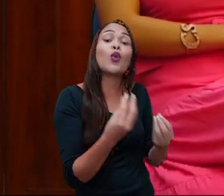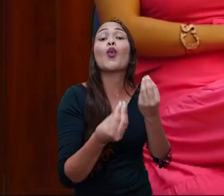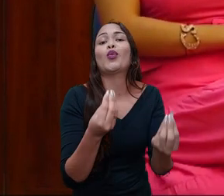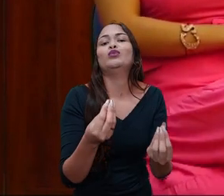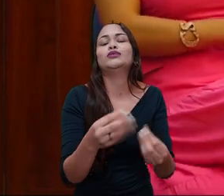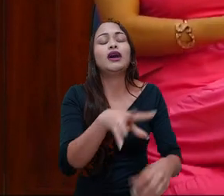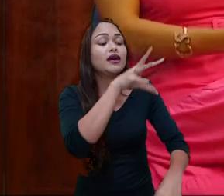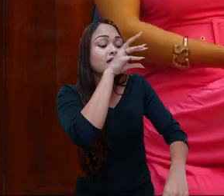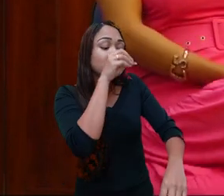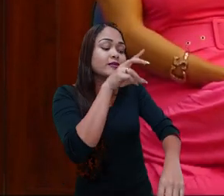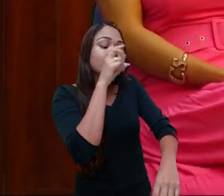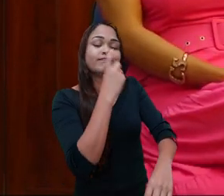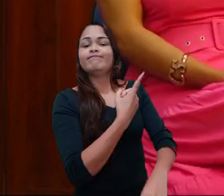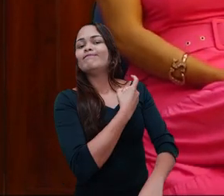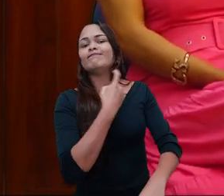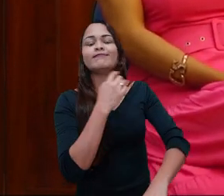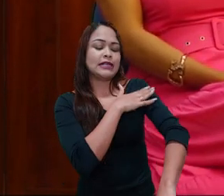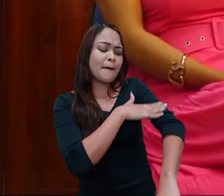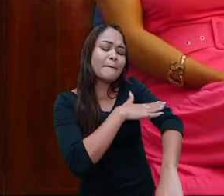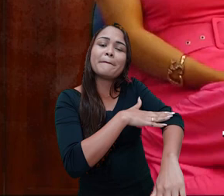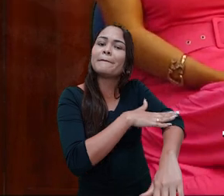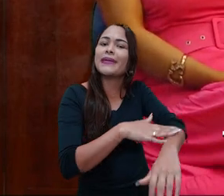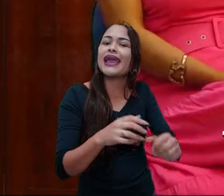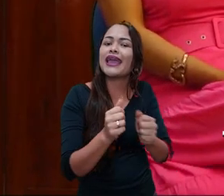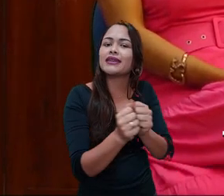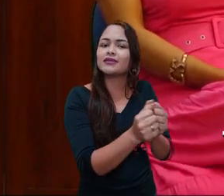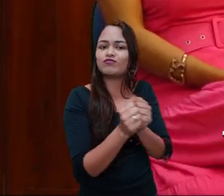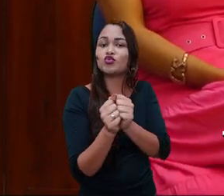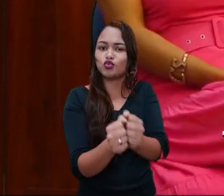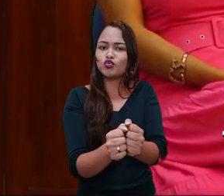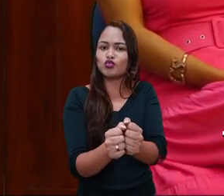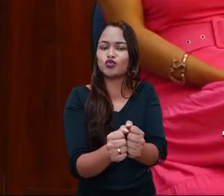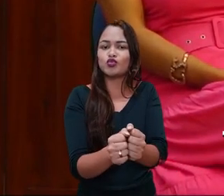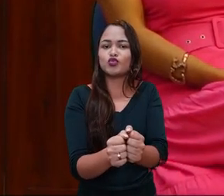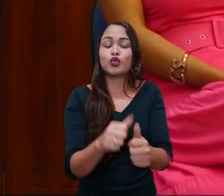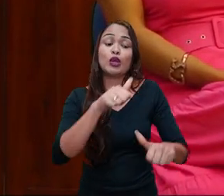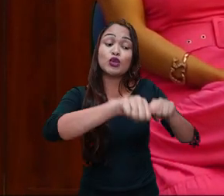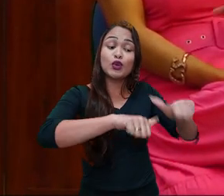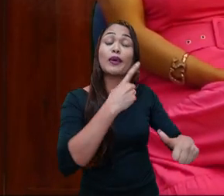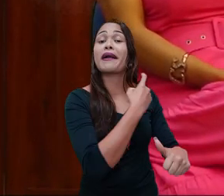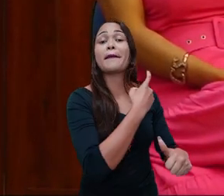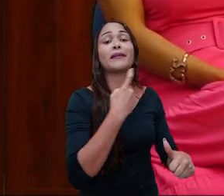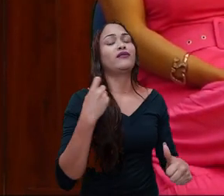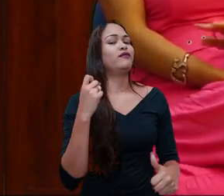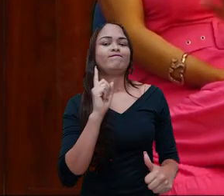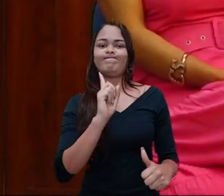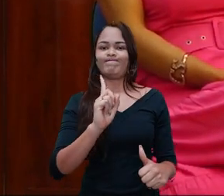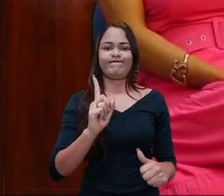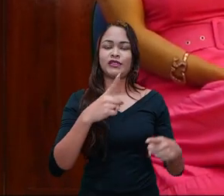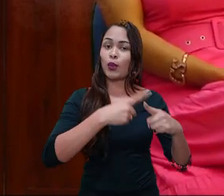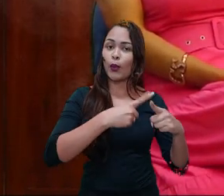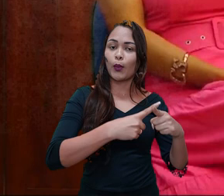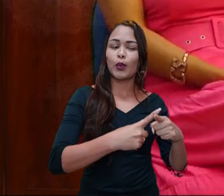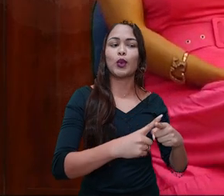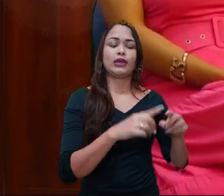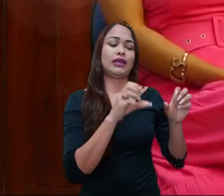meu braço, associando o meu perfume à minha pessoa. Tanto que eu não pude trocar de perfume pelo período que eu fazia o atendimento